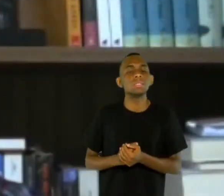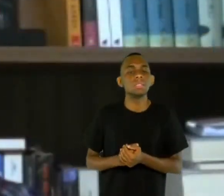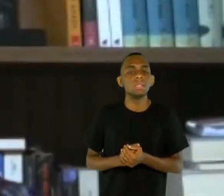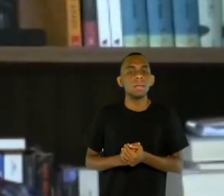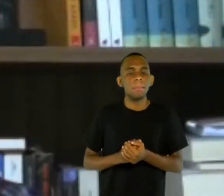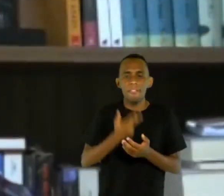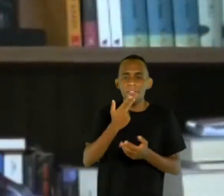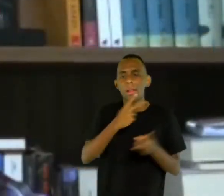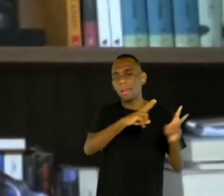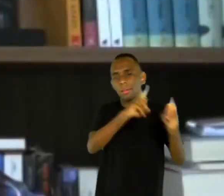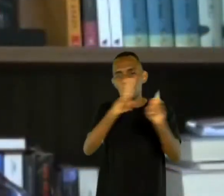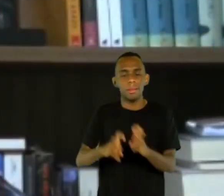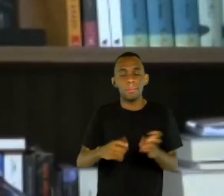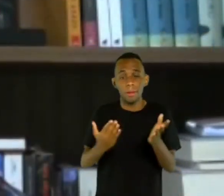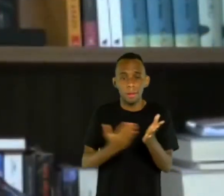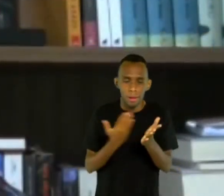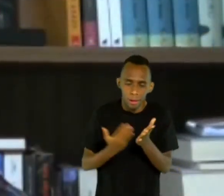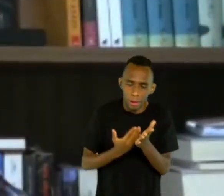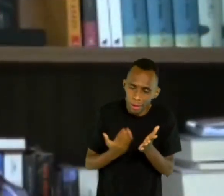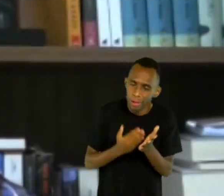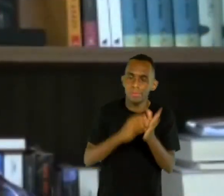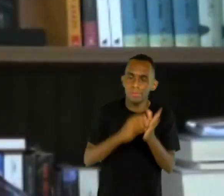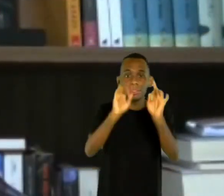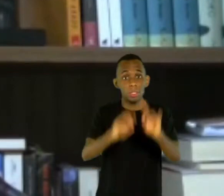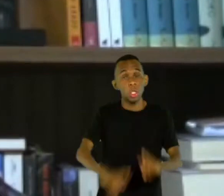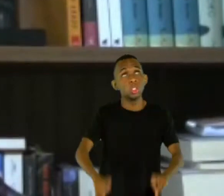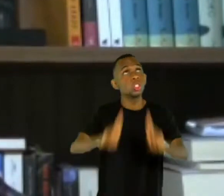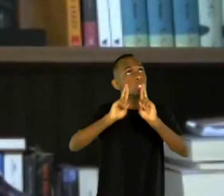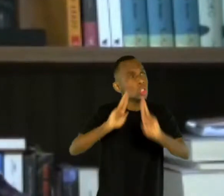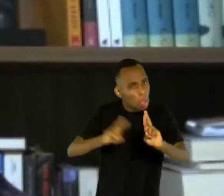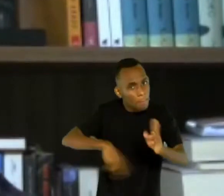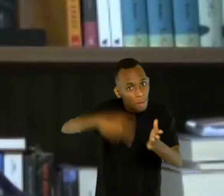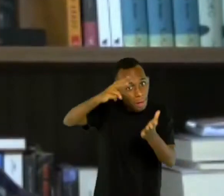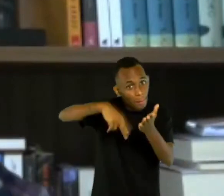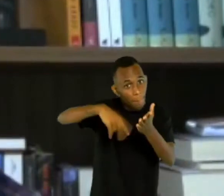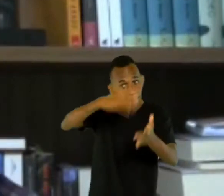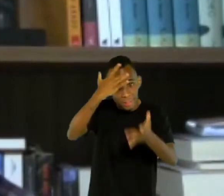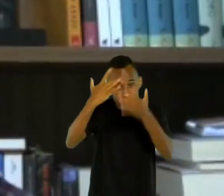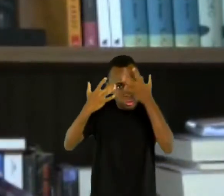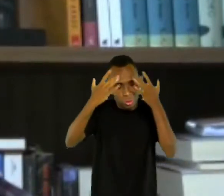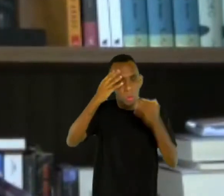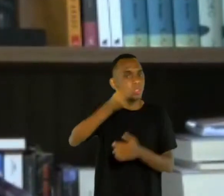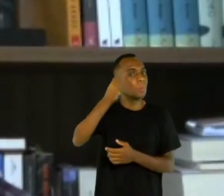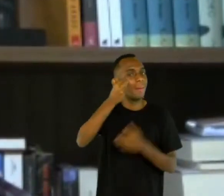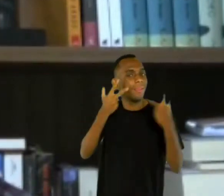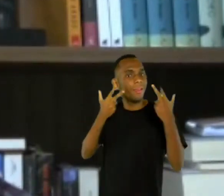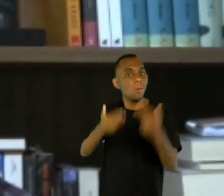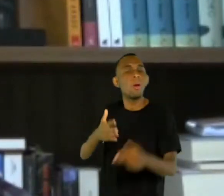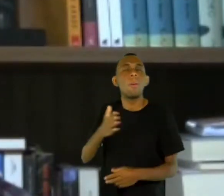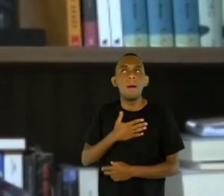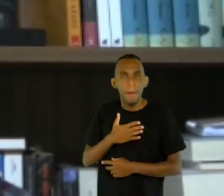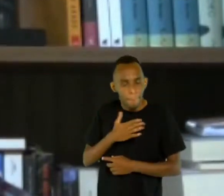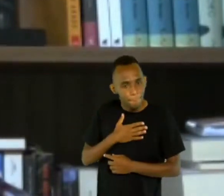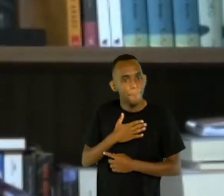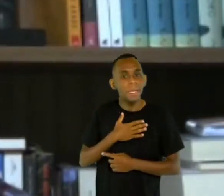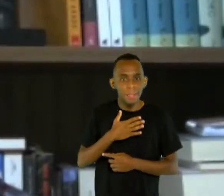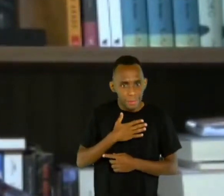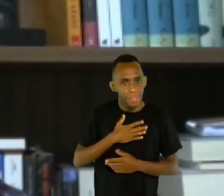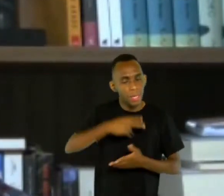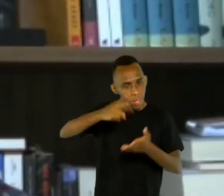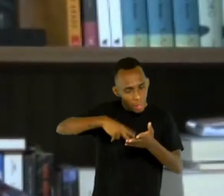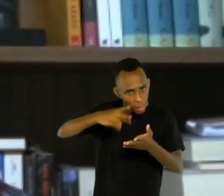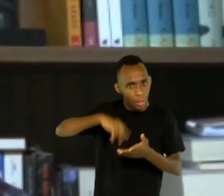muito especial. Espero que os leitores tenham a mesma experiência que eu tive lendo essa história,